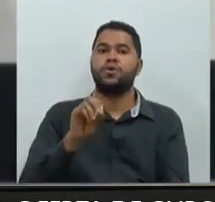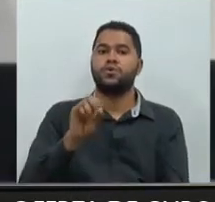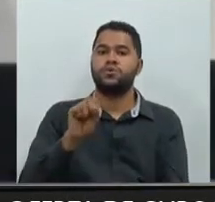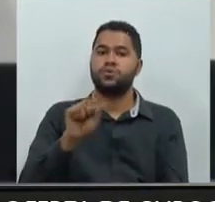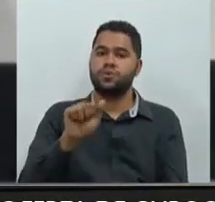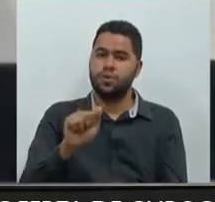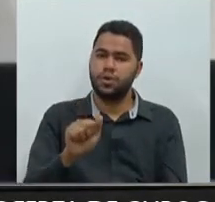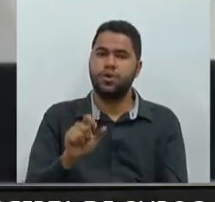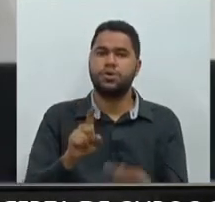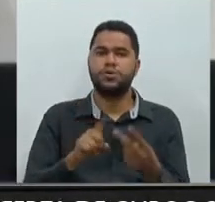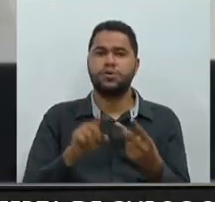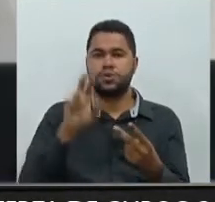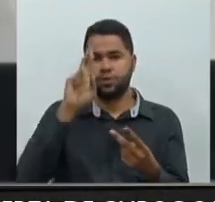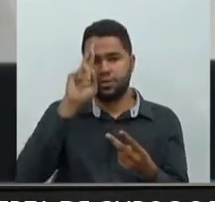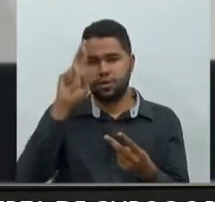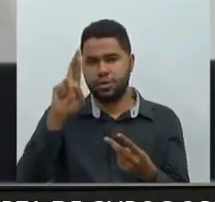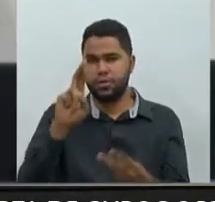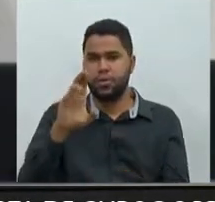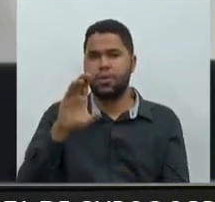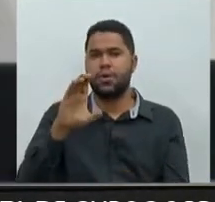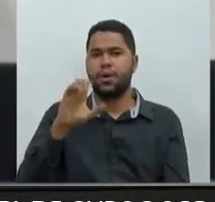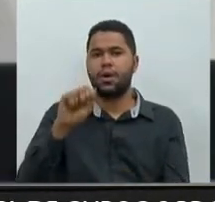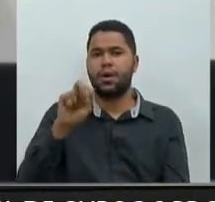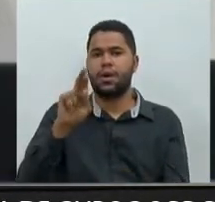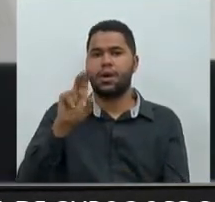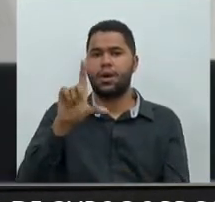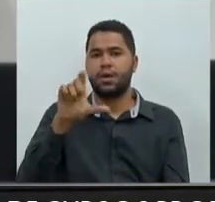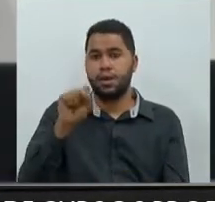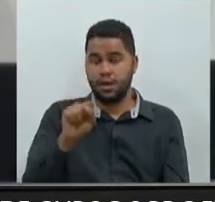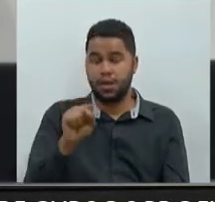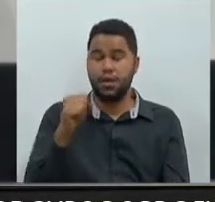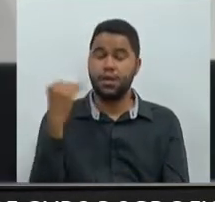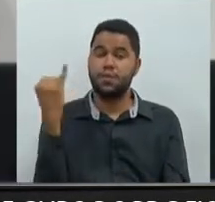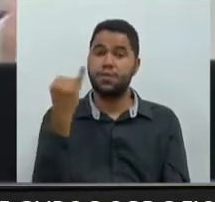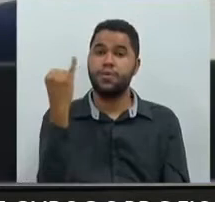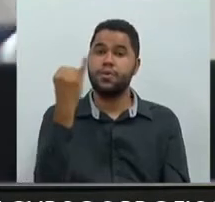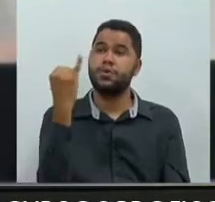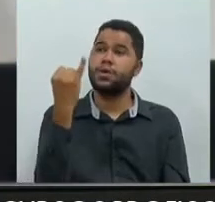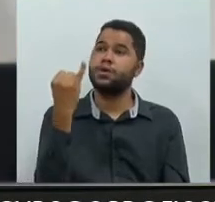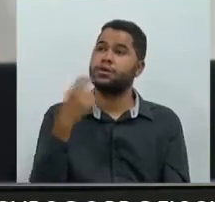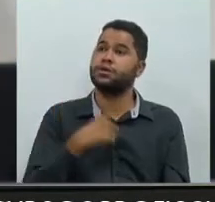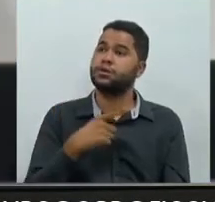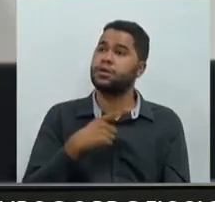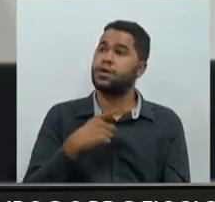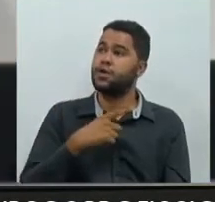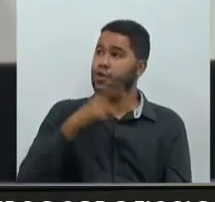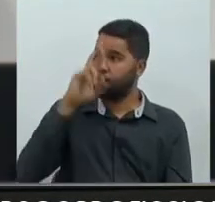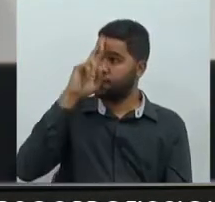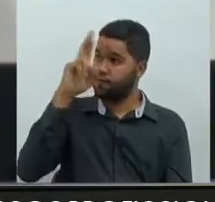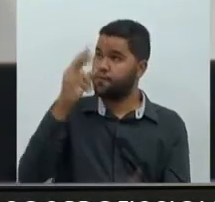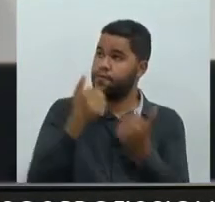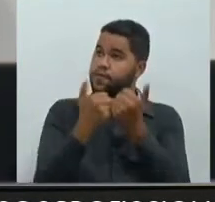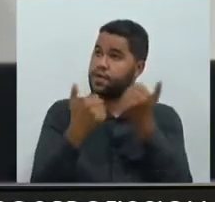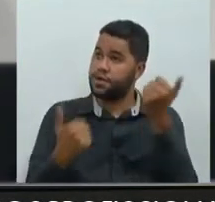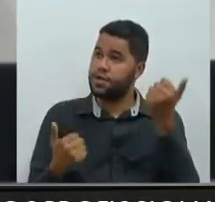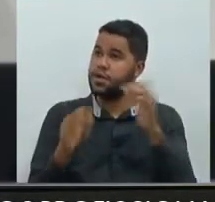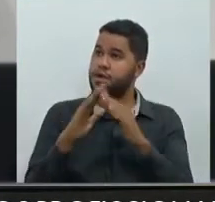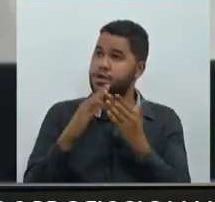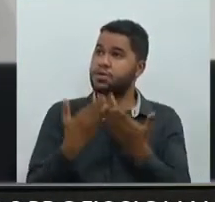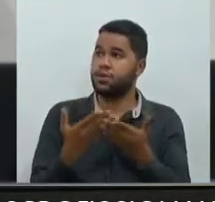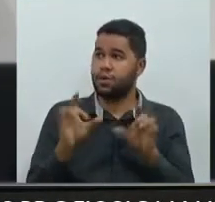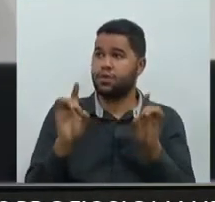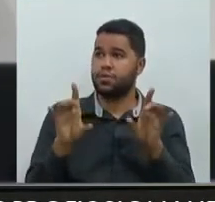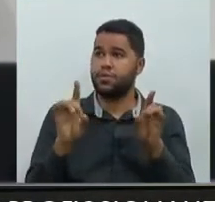do nosso diretor Carlos, da importância, Patrícia, Suelen, da gente ter um vice-diretor, uma vice-diretora nas